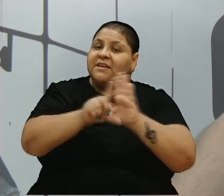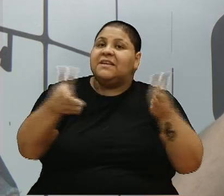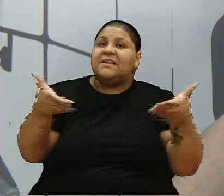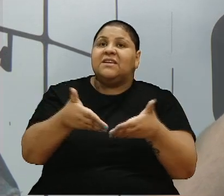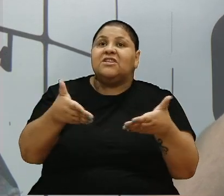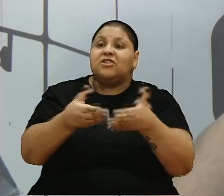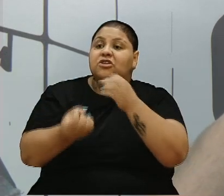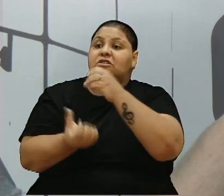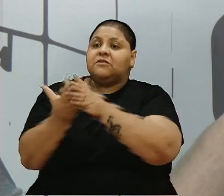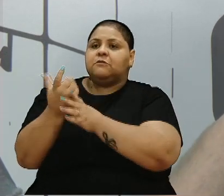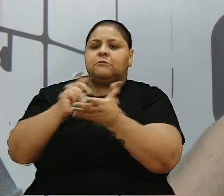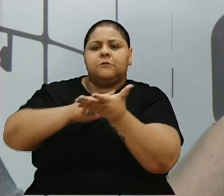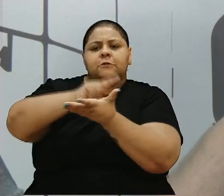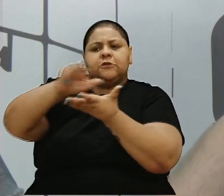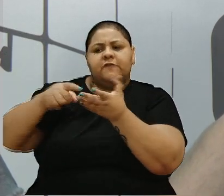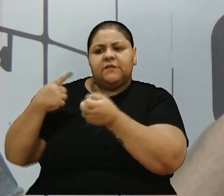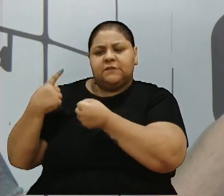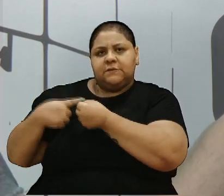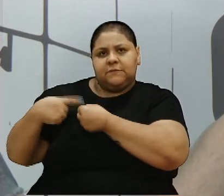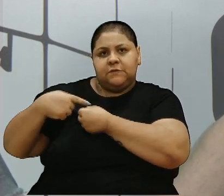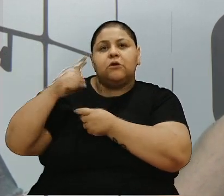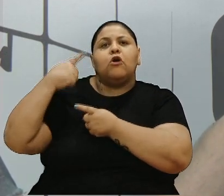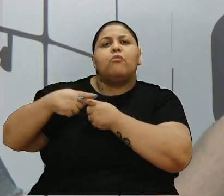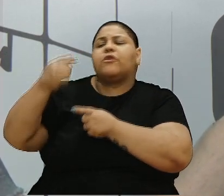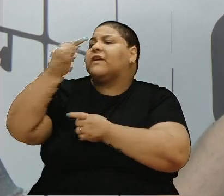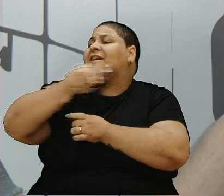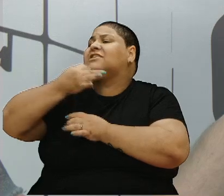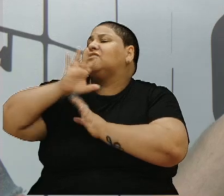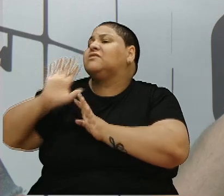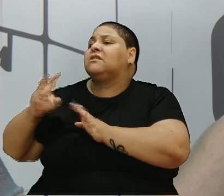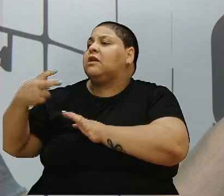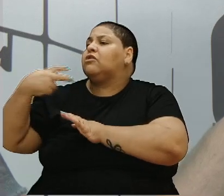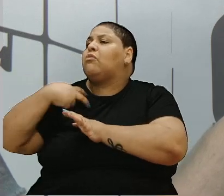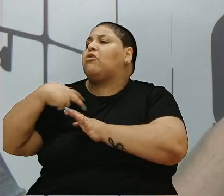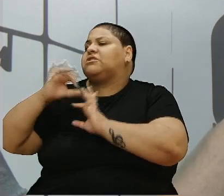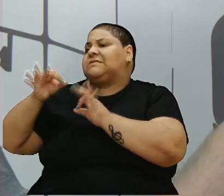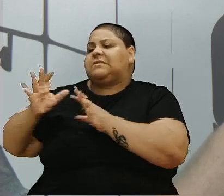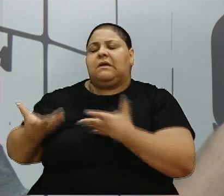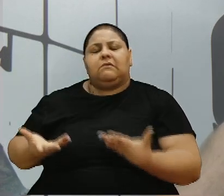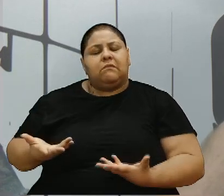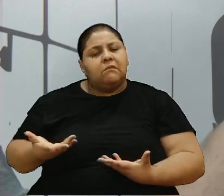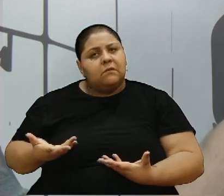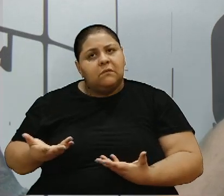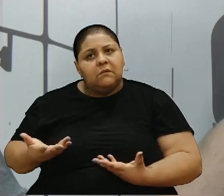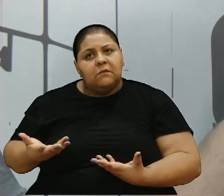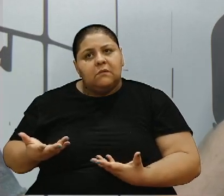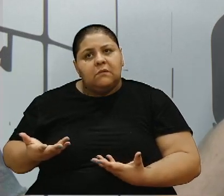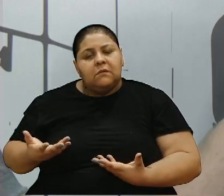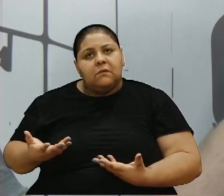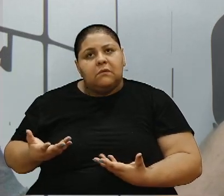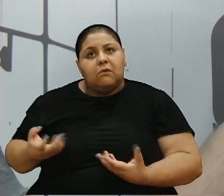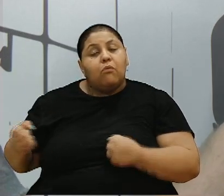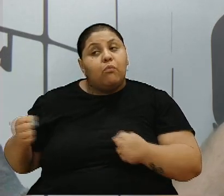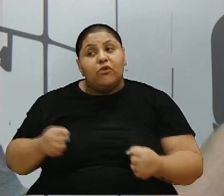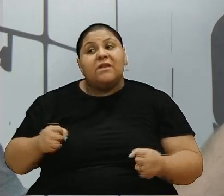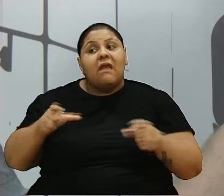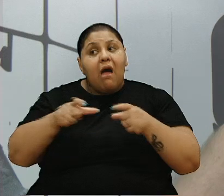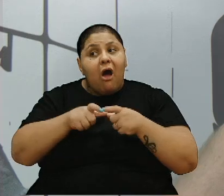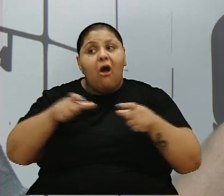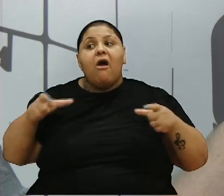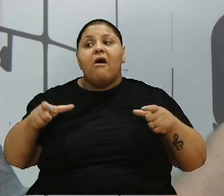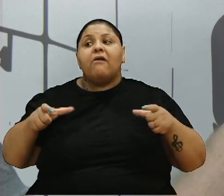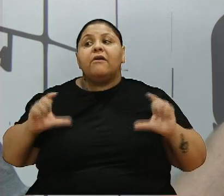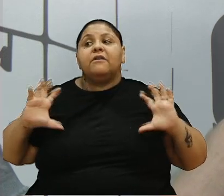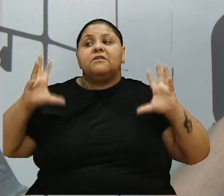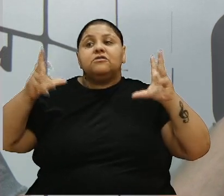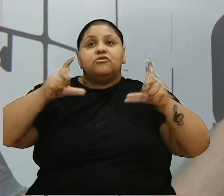é implementado em diversas cidades. Por que em Caxias do Sul não poderia dar certo? E talvez poderia até aumentar a